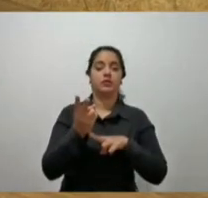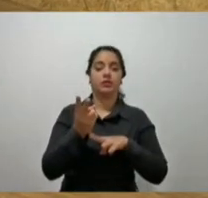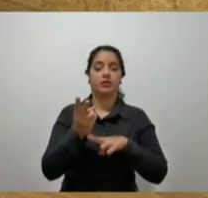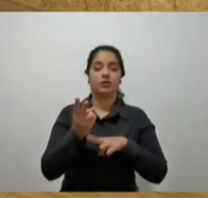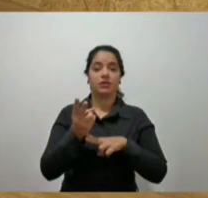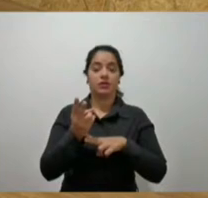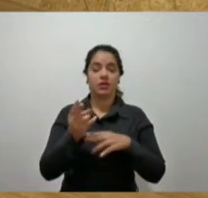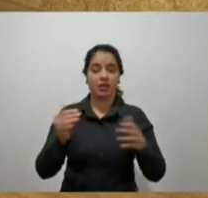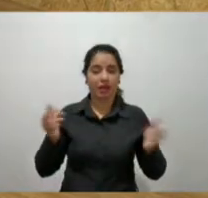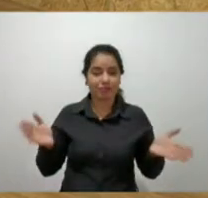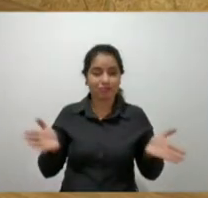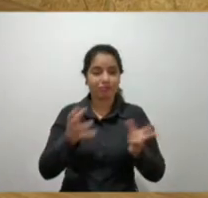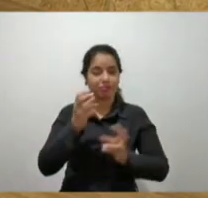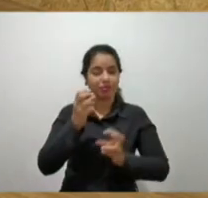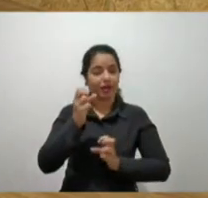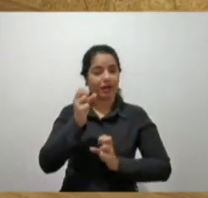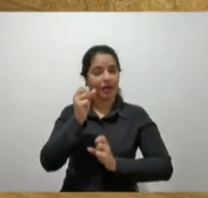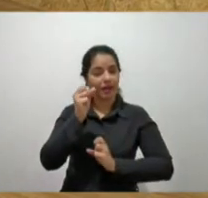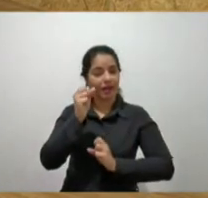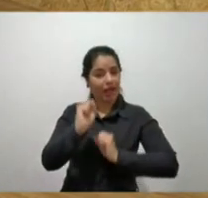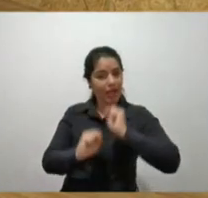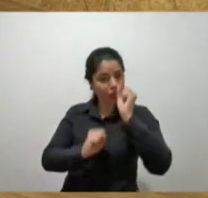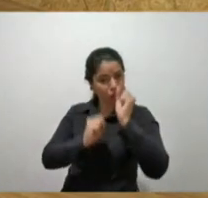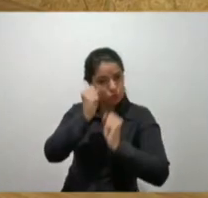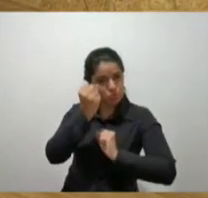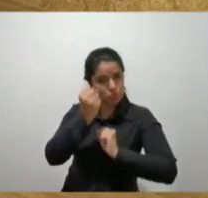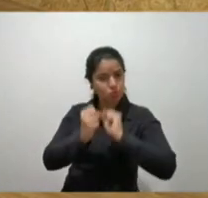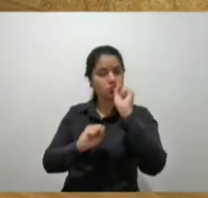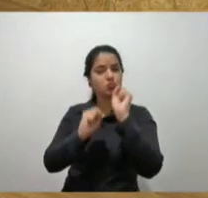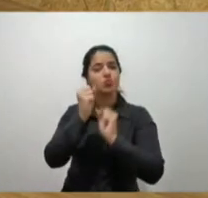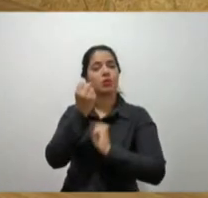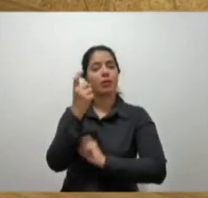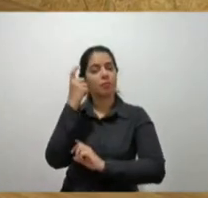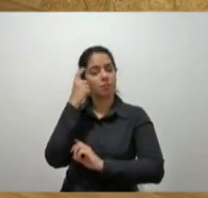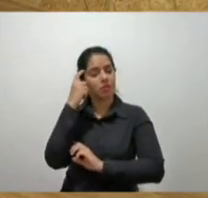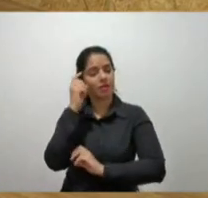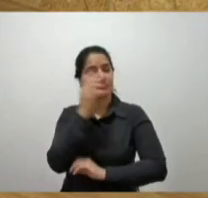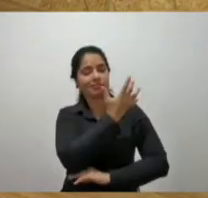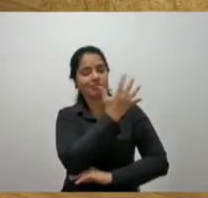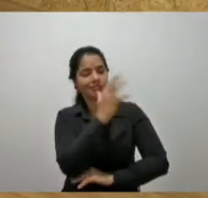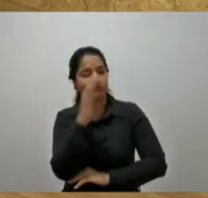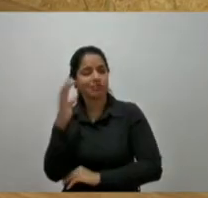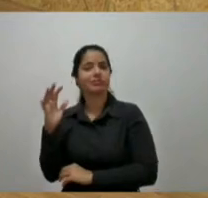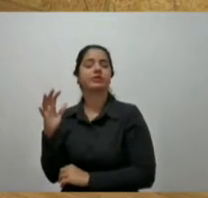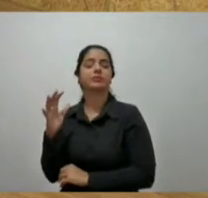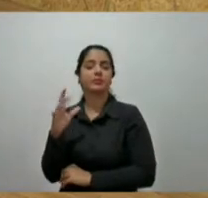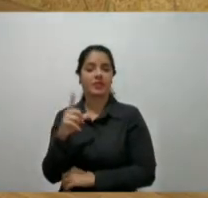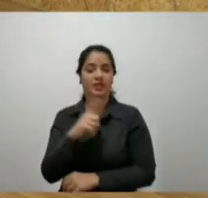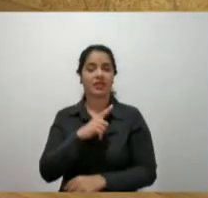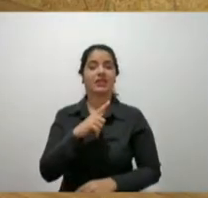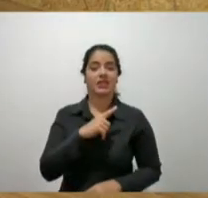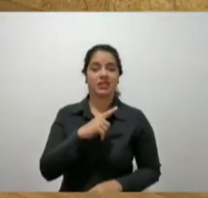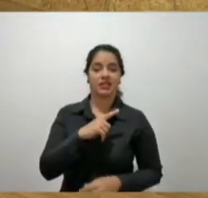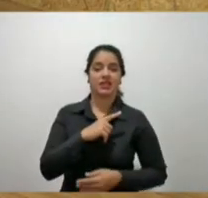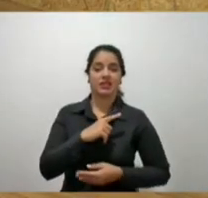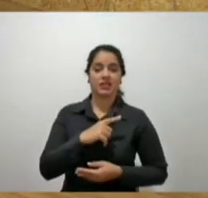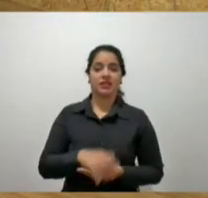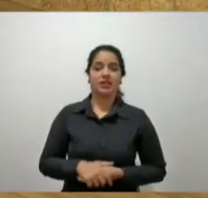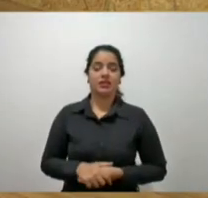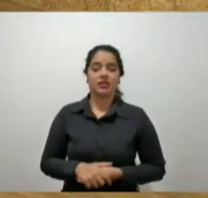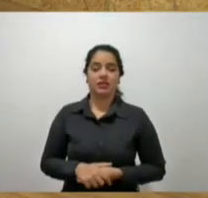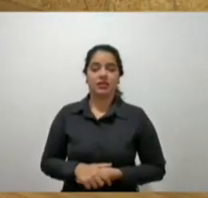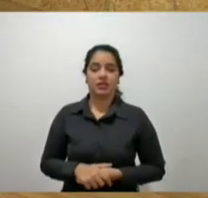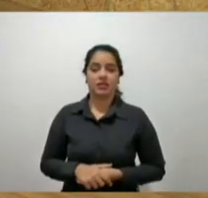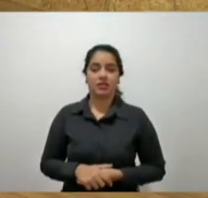que também, do ponto de vista do investidor, é uma oportunidade, tem dinheiro para ganhar nisso e tem dinheiro para perder se você está do lado